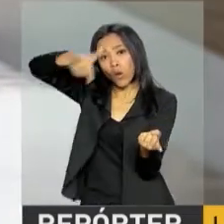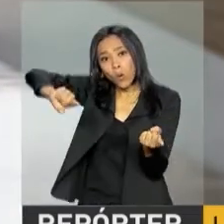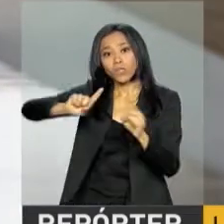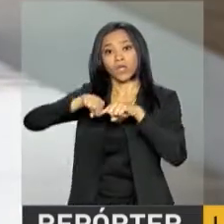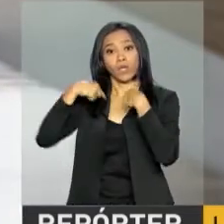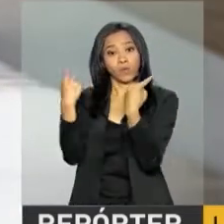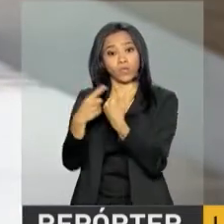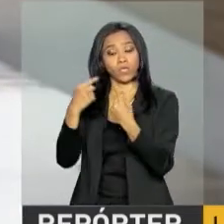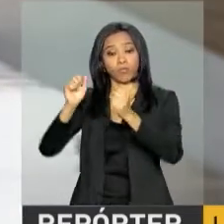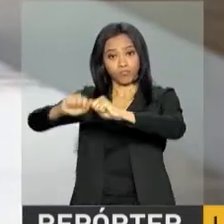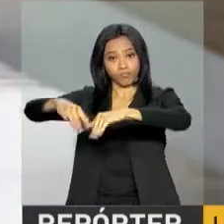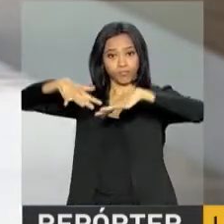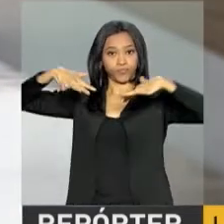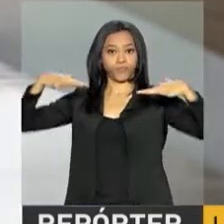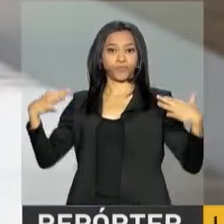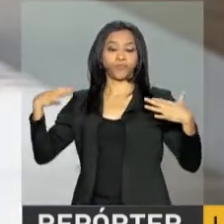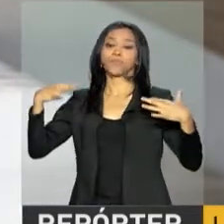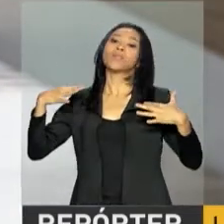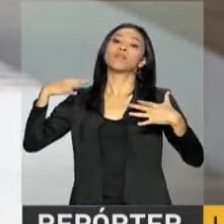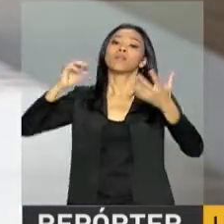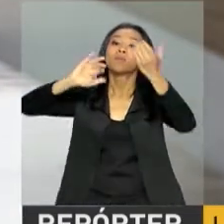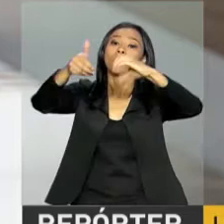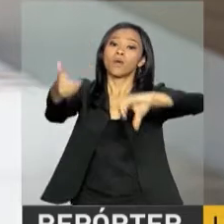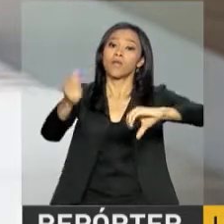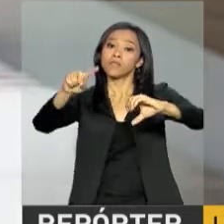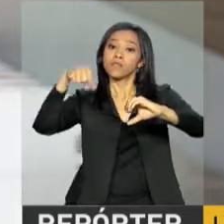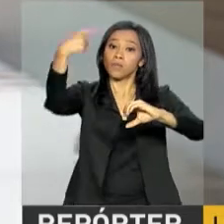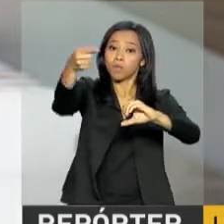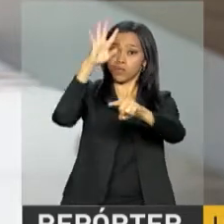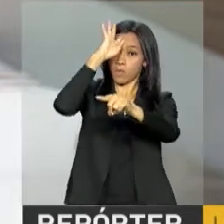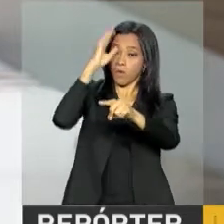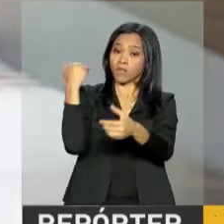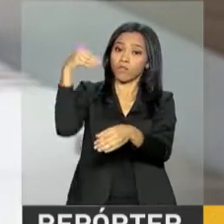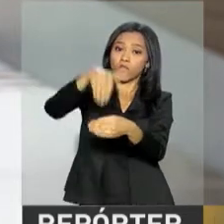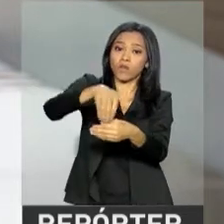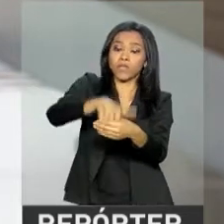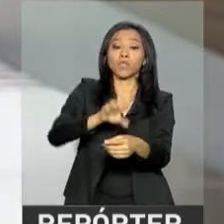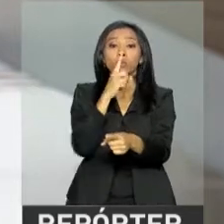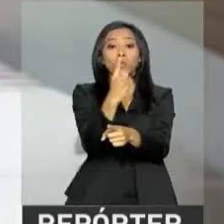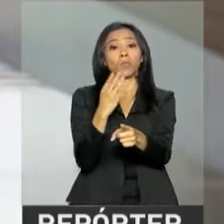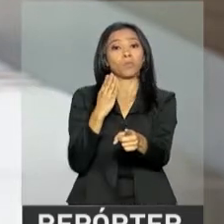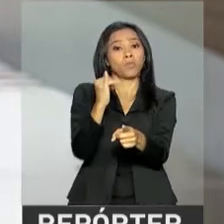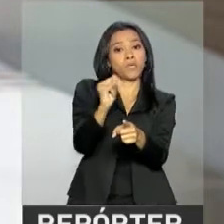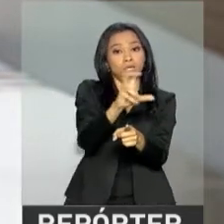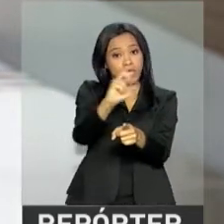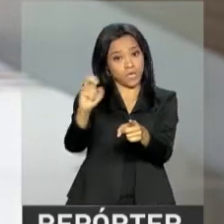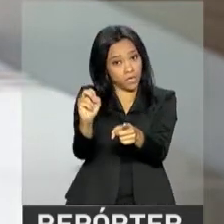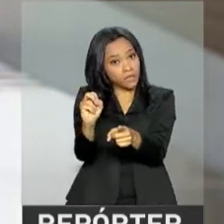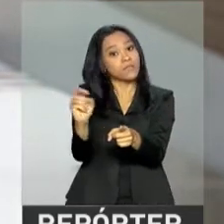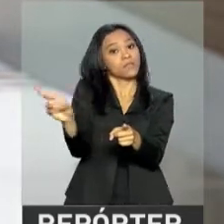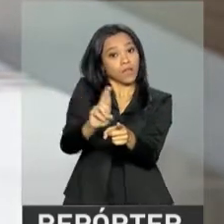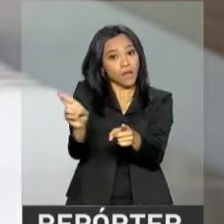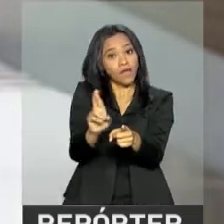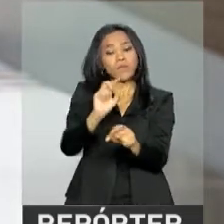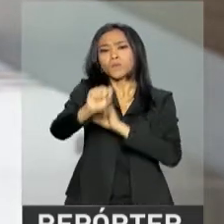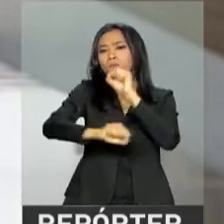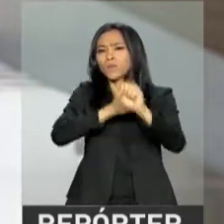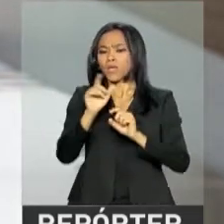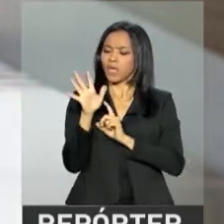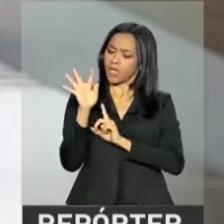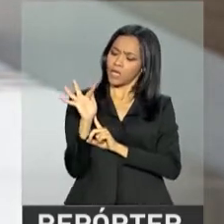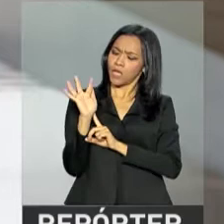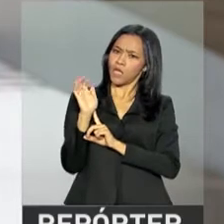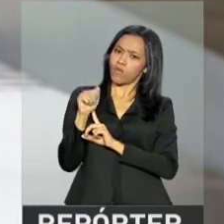nacional para a próxima quarta feira para que seja votado o repasse de um bilhão e meio de reais para o fundo garantidor